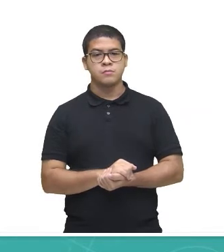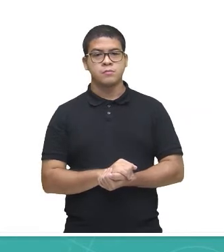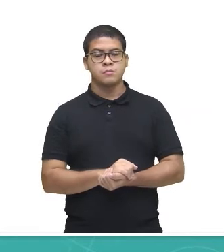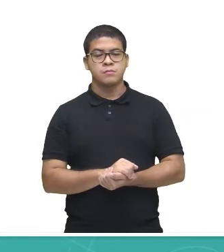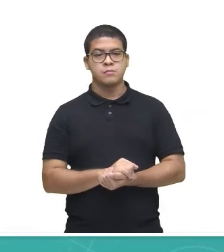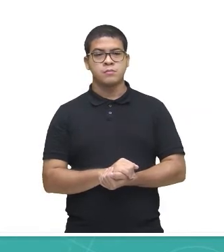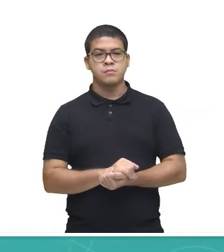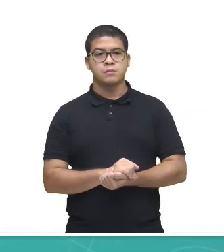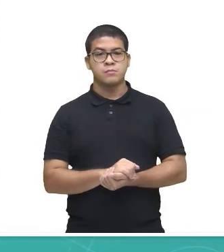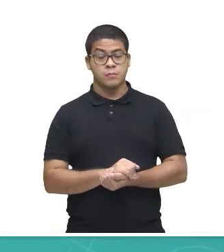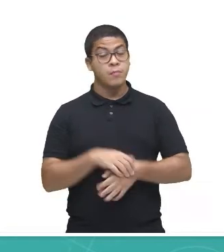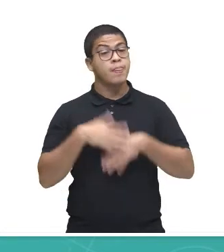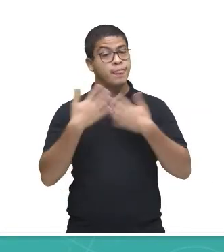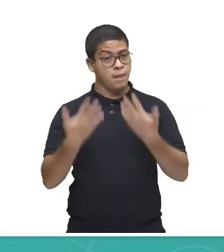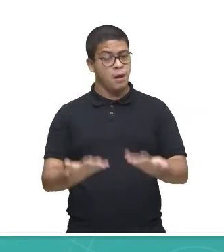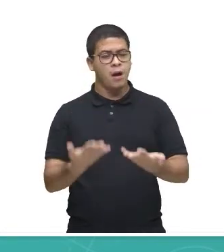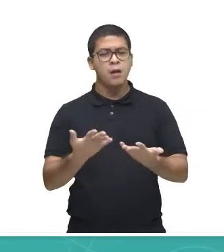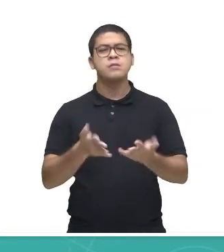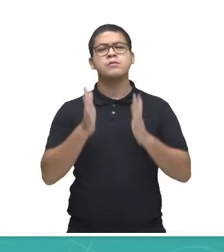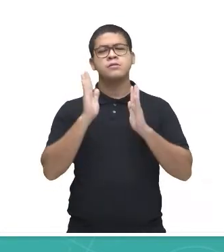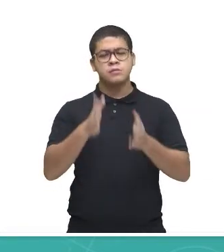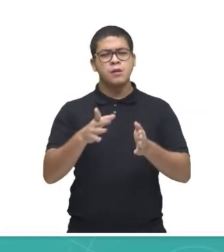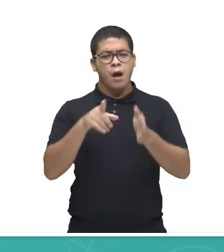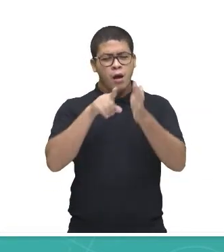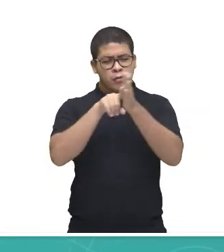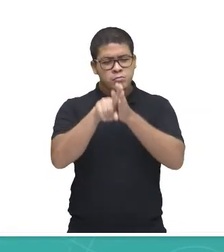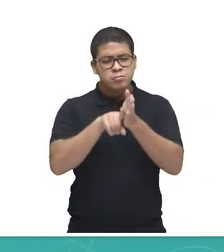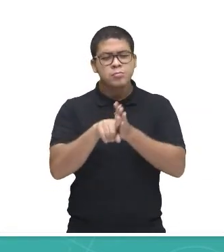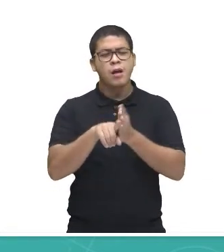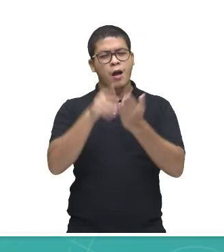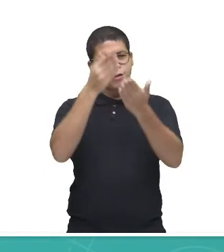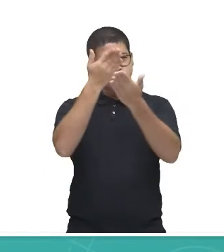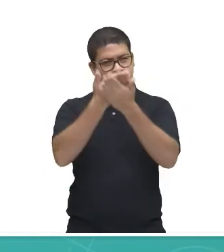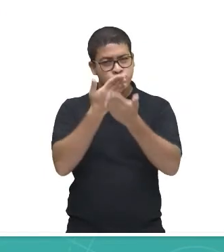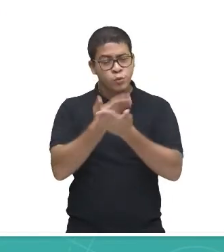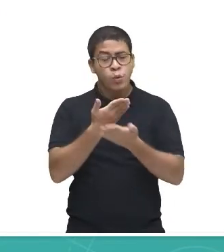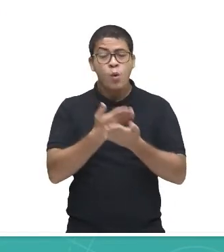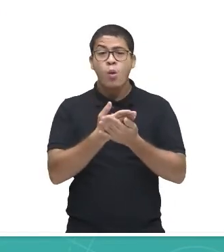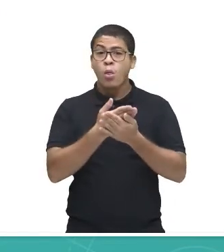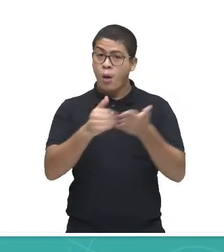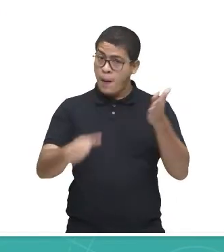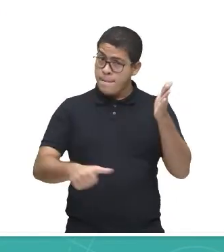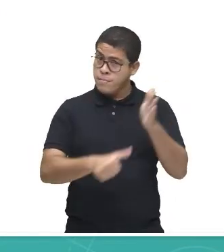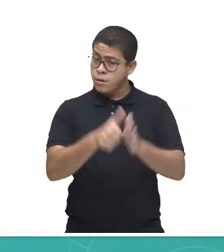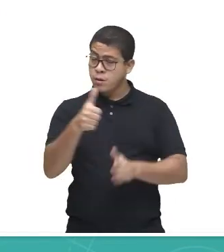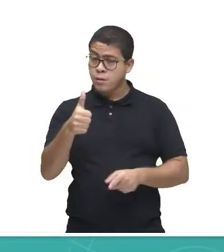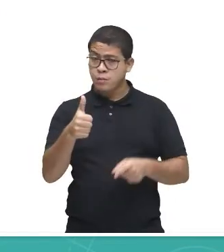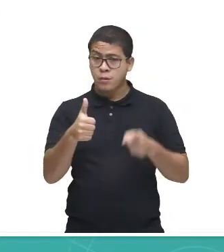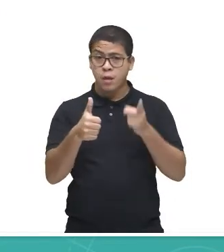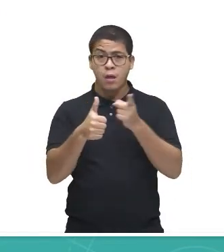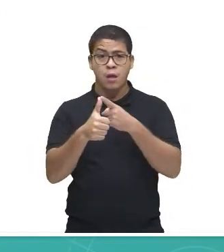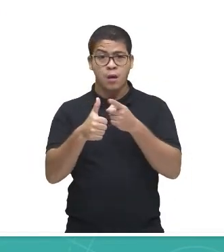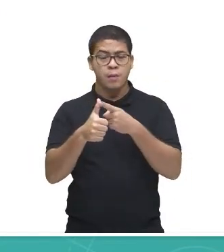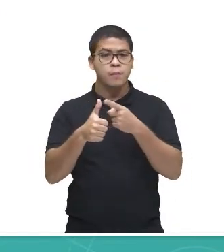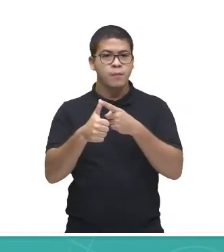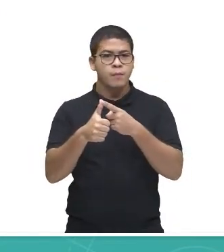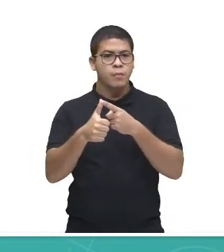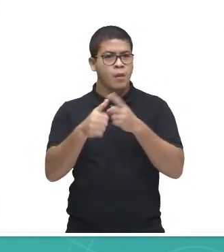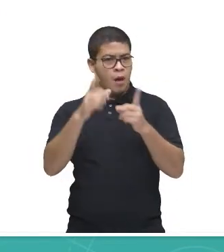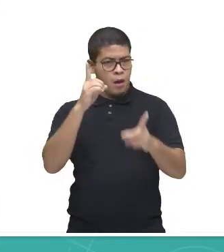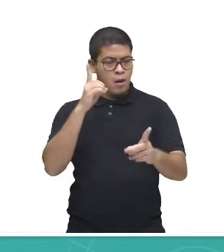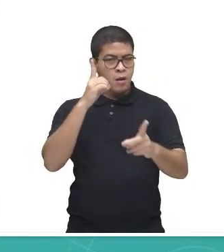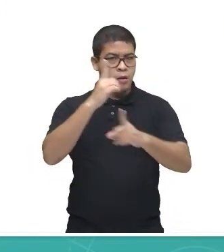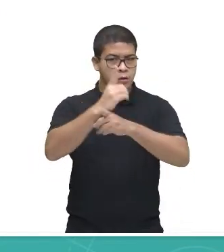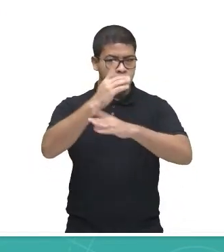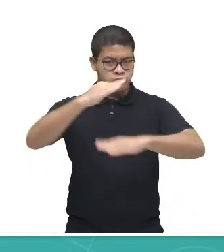bom? Então, a gente verificou aqui nessa aula, pessoal, primeiro, a identificação de retas